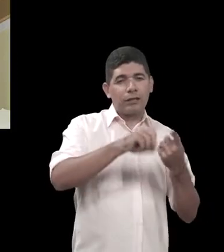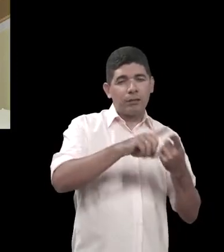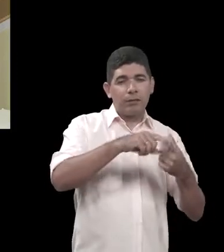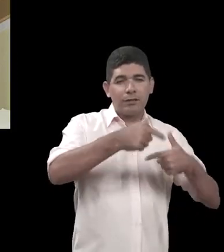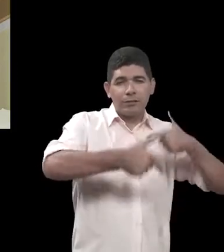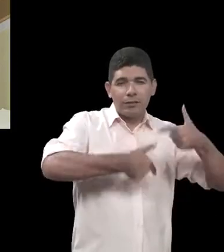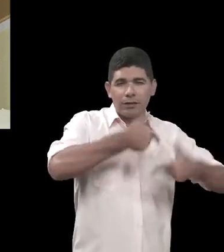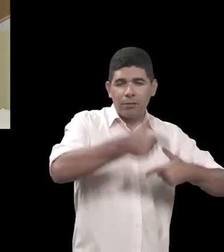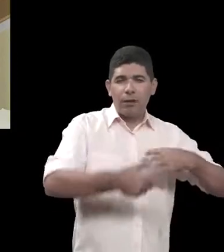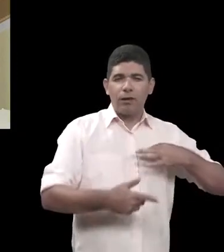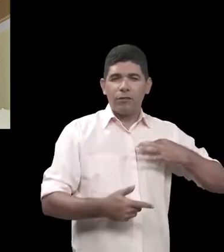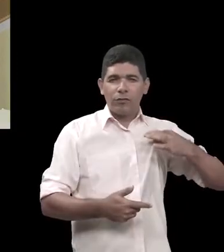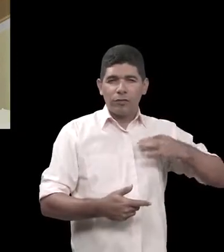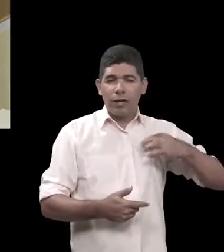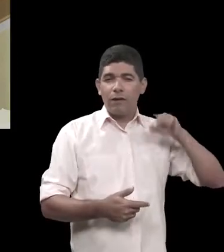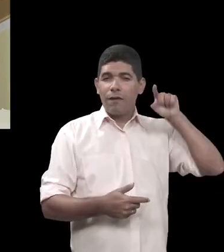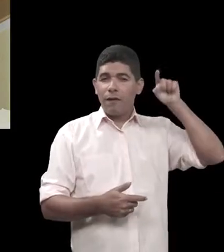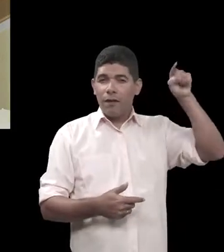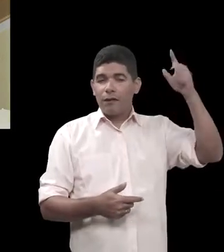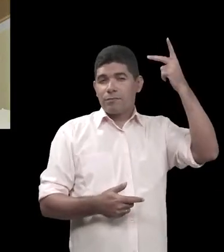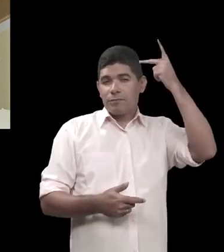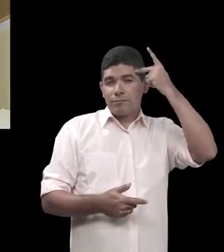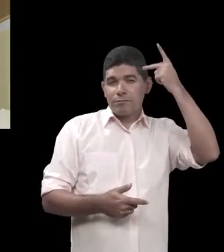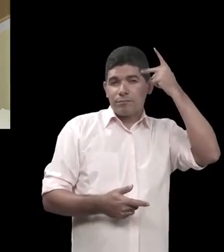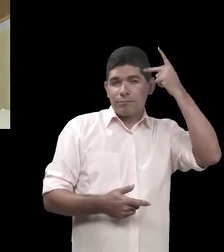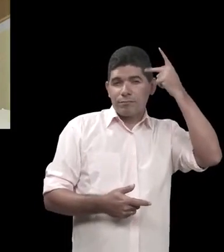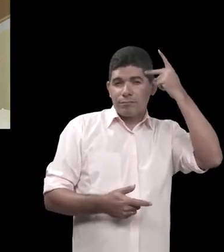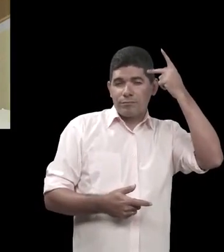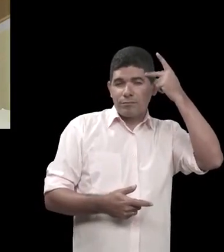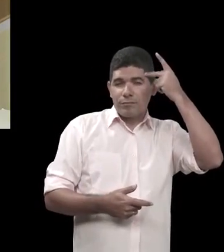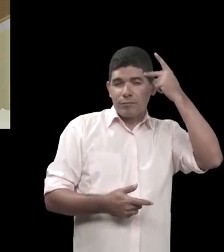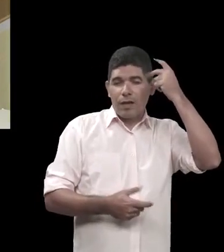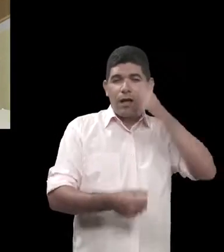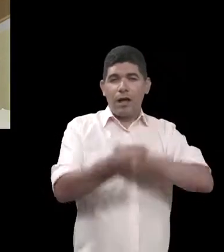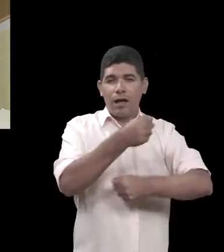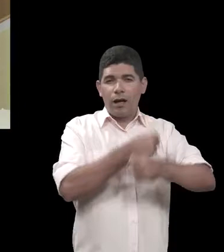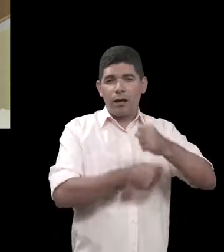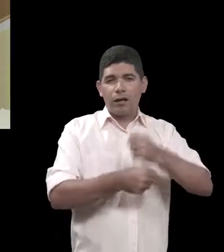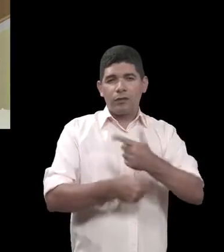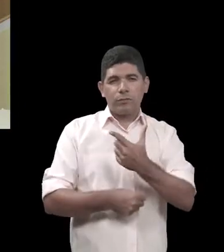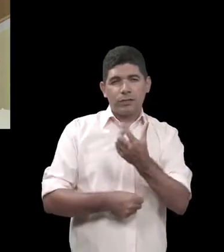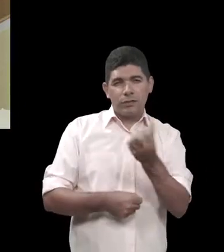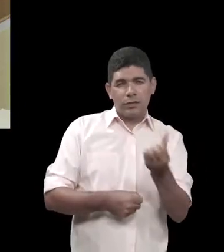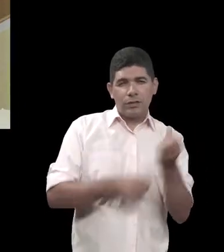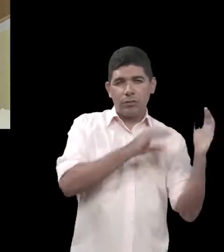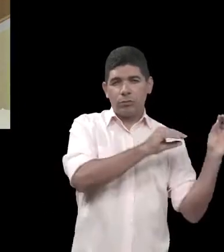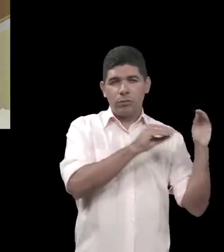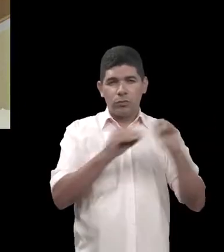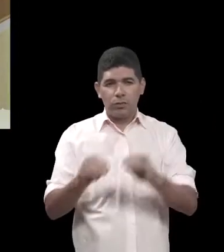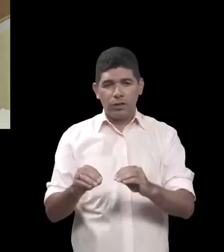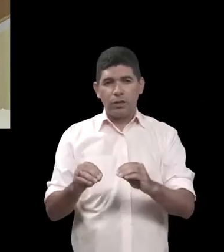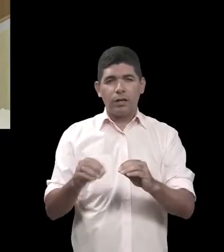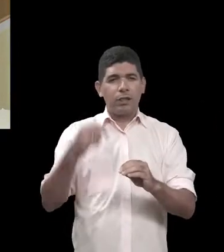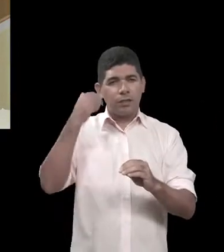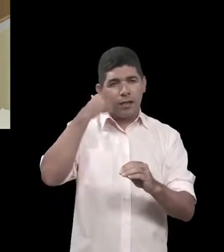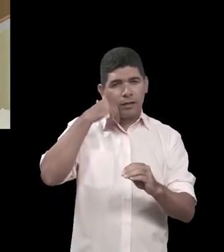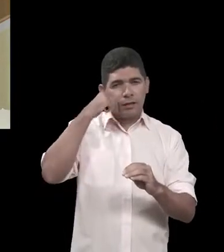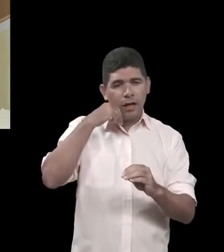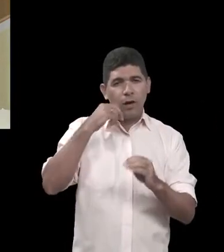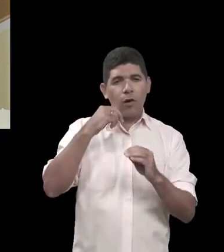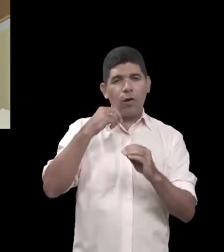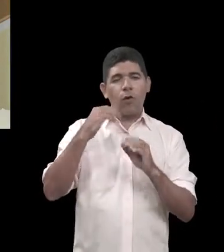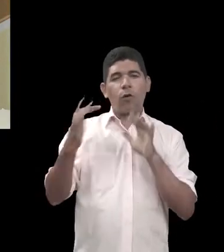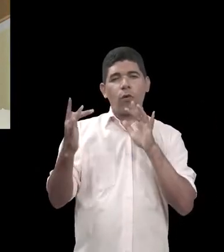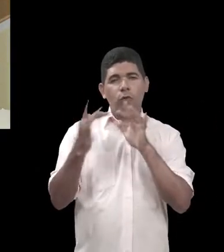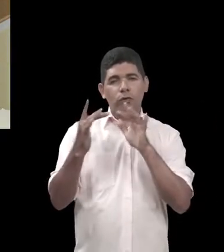São Paulo. Em 2006 vim para Natal, conheci a Associação de Surdos, trabalhei como voluntária